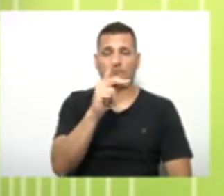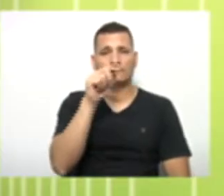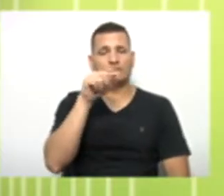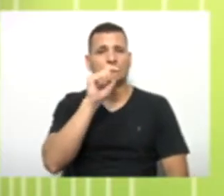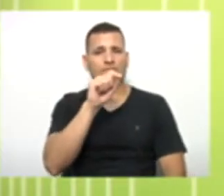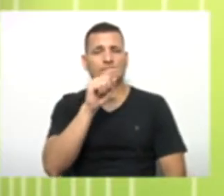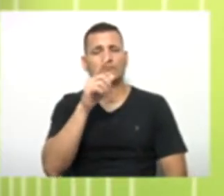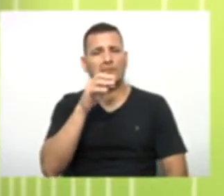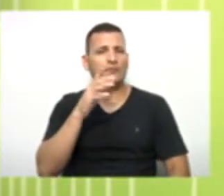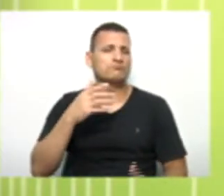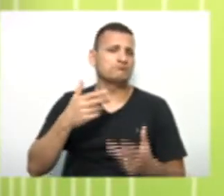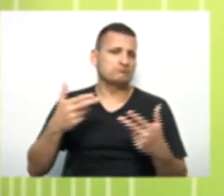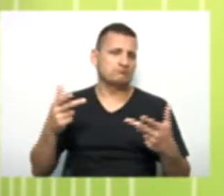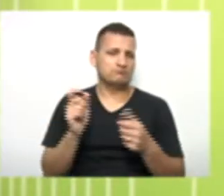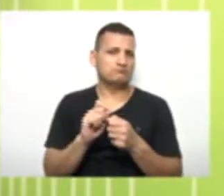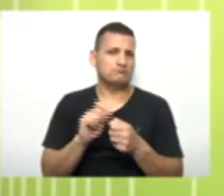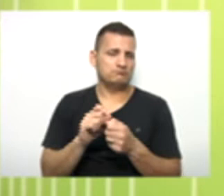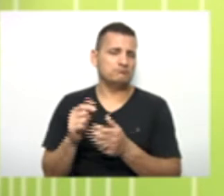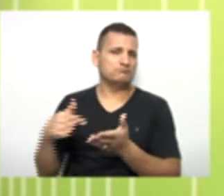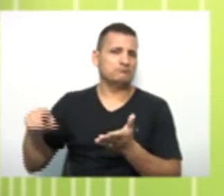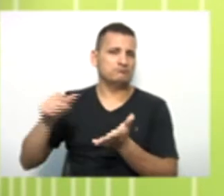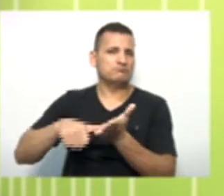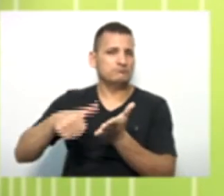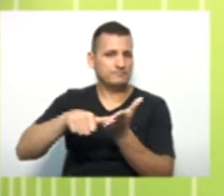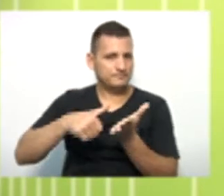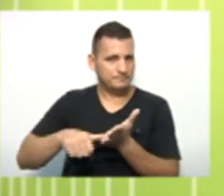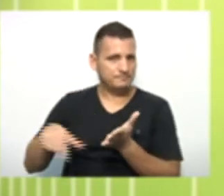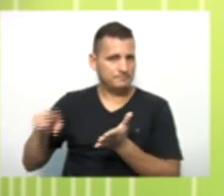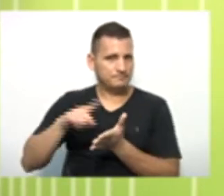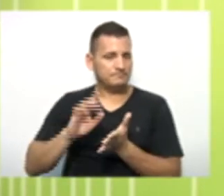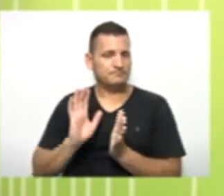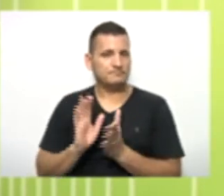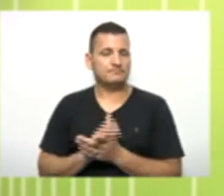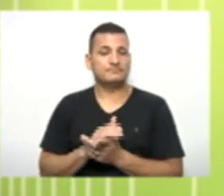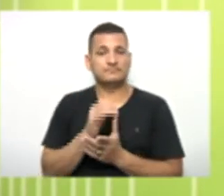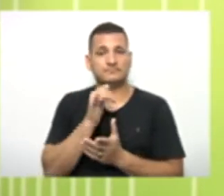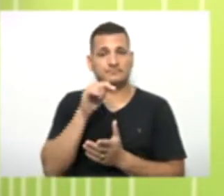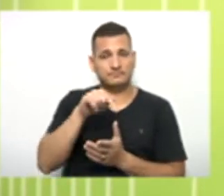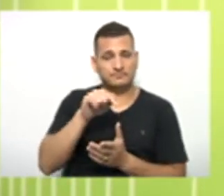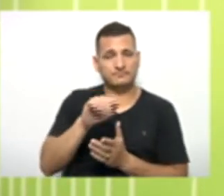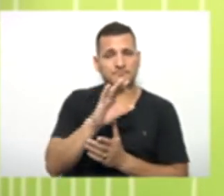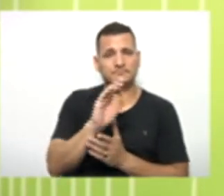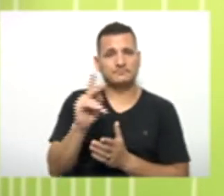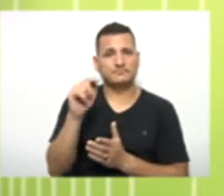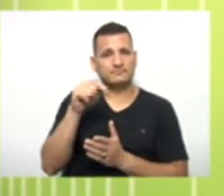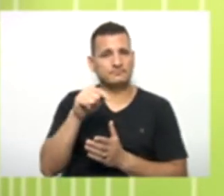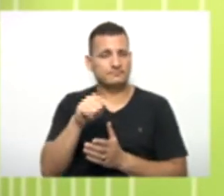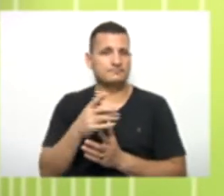pelos cooperados. Vamos exemplificar. Então, essa uma cooperativa que